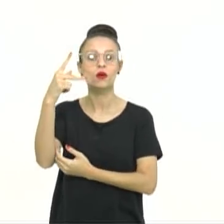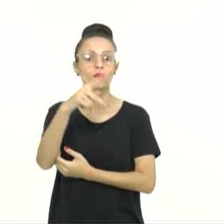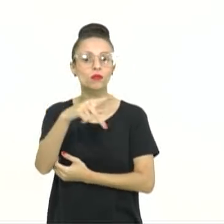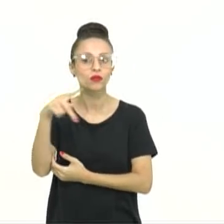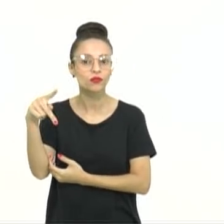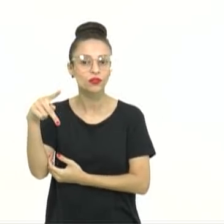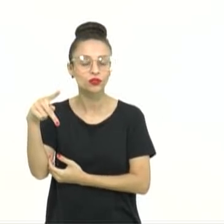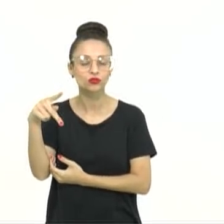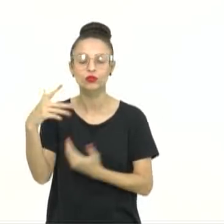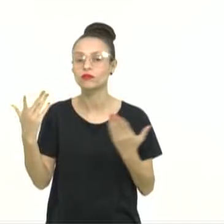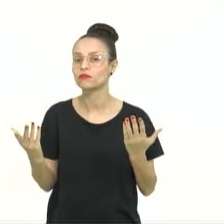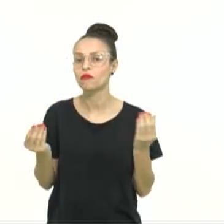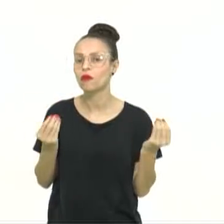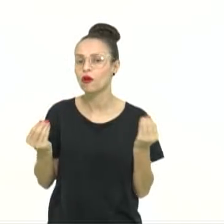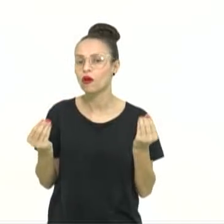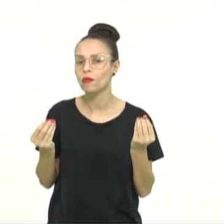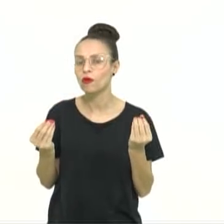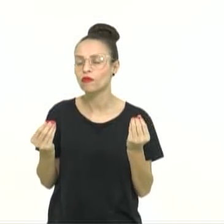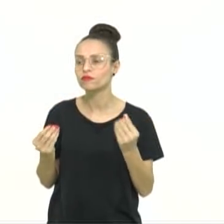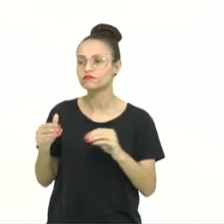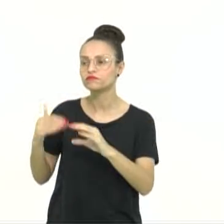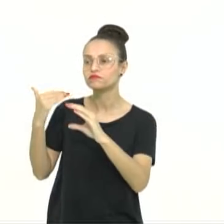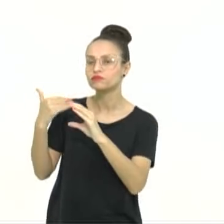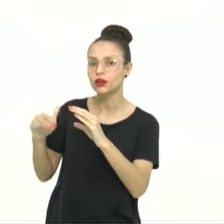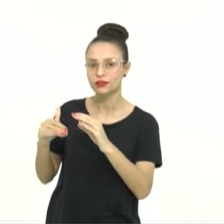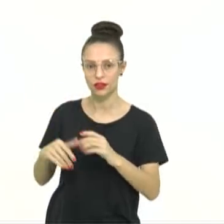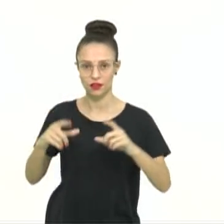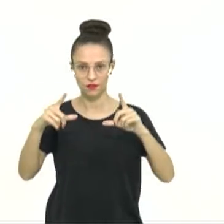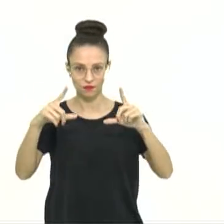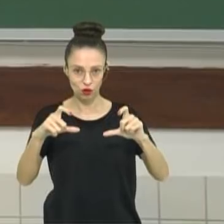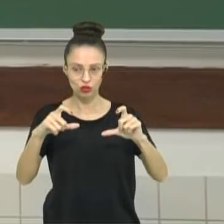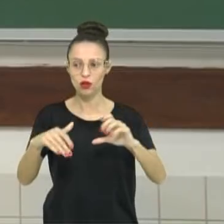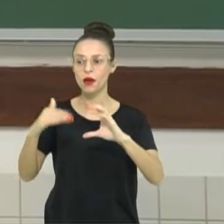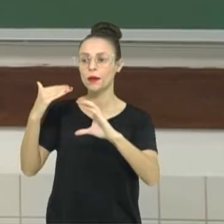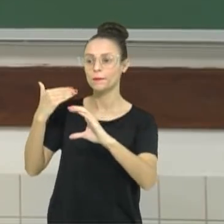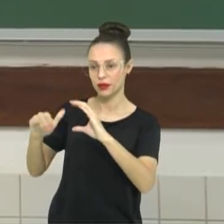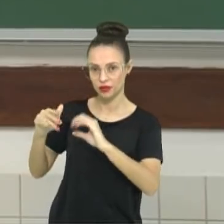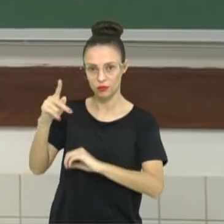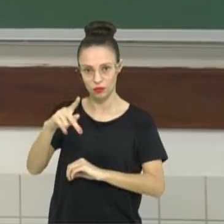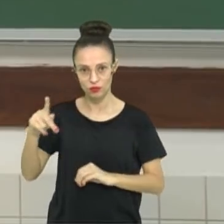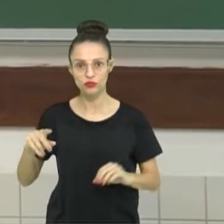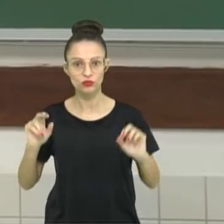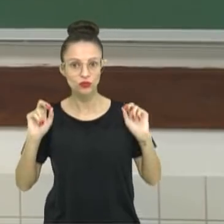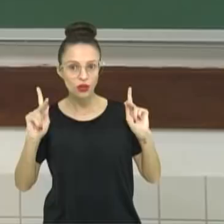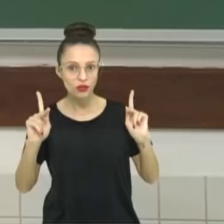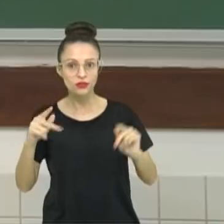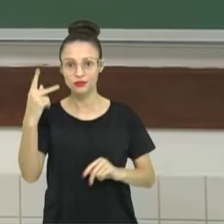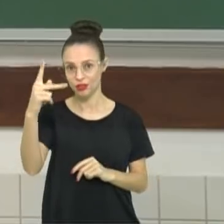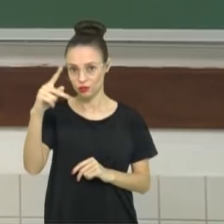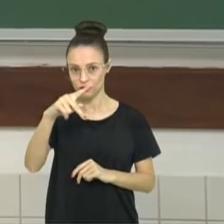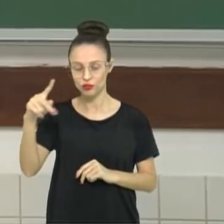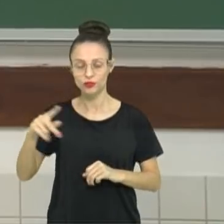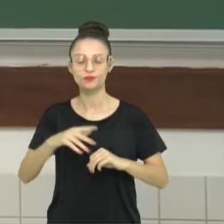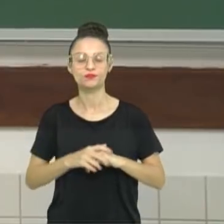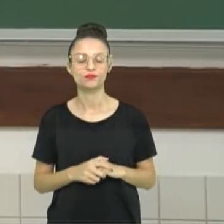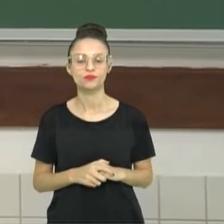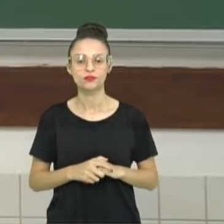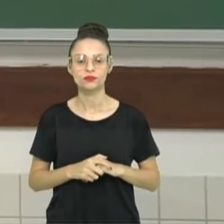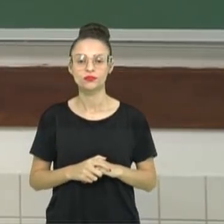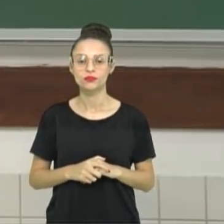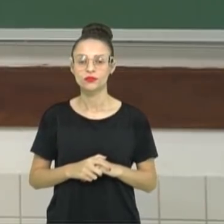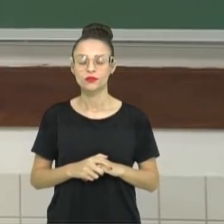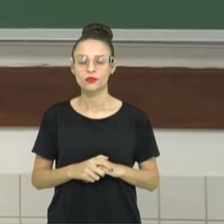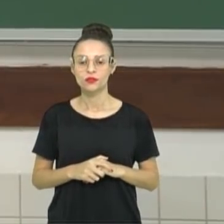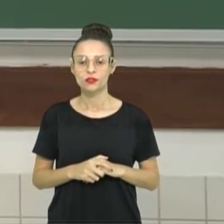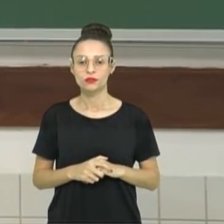ou professora, onde ele irá receber, porque você vai tirar uma foto e vai mandar para o professor, pro seu professor, tá? Você vai